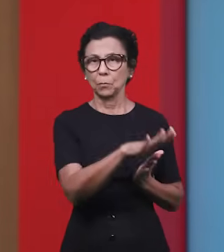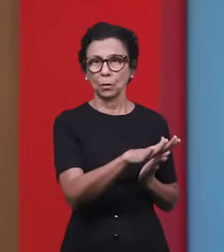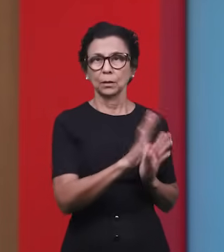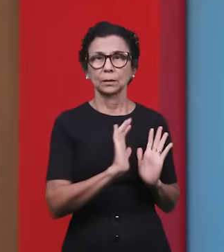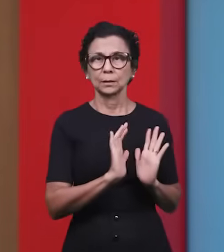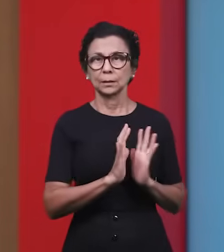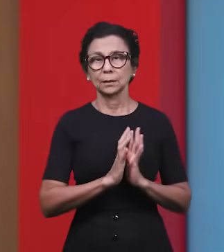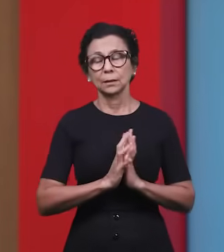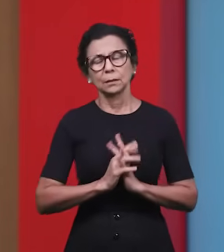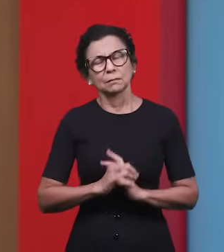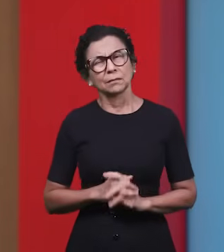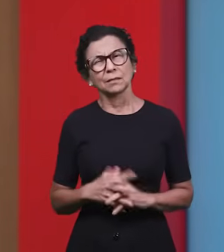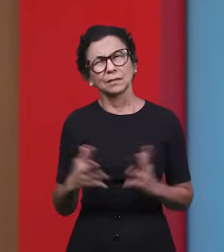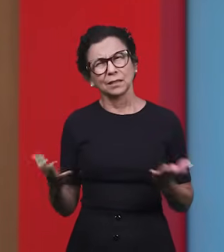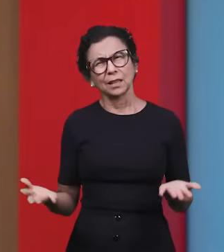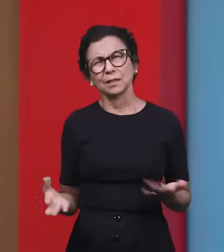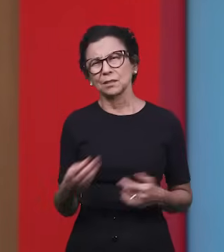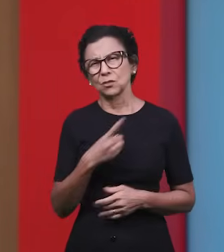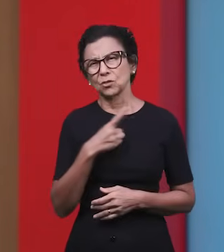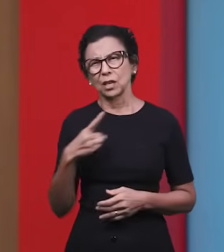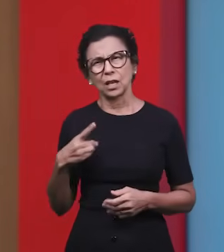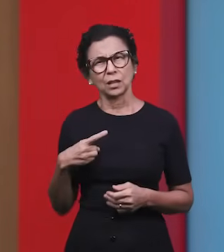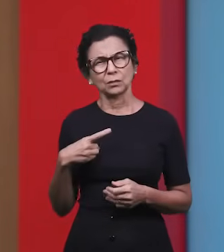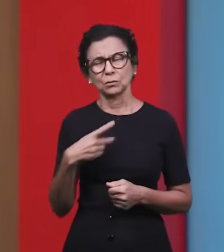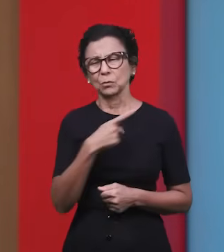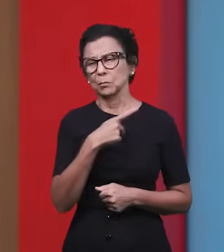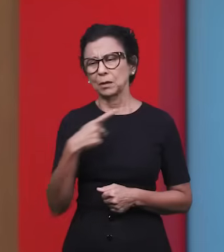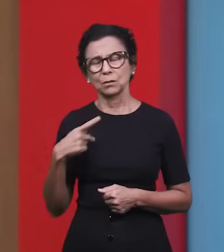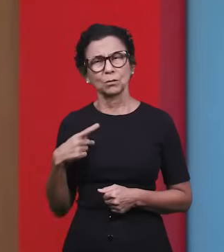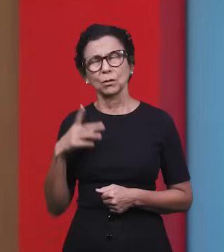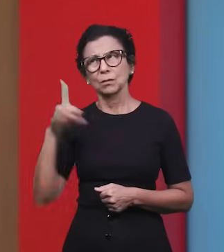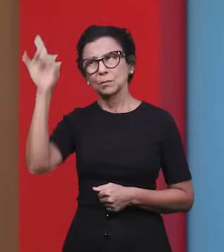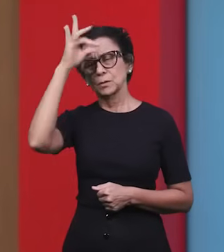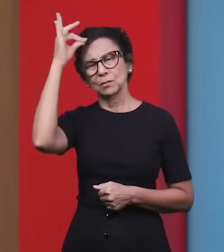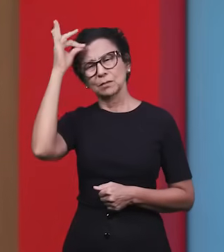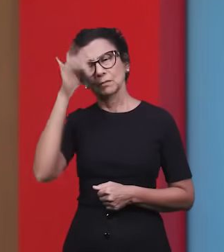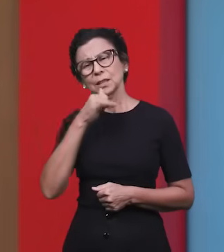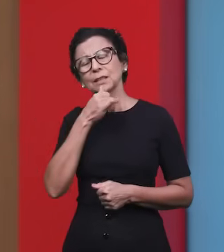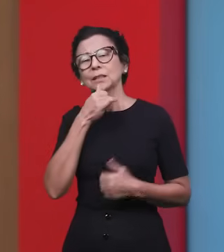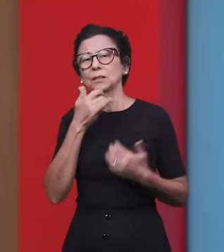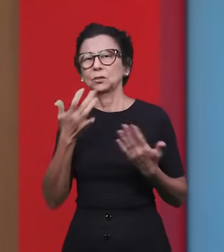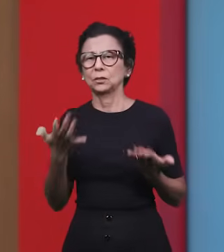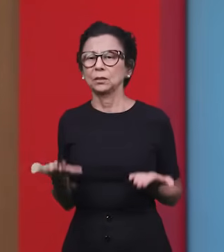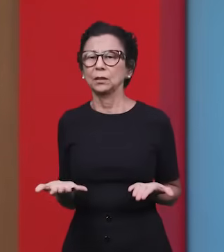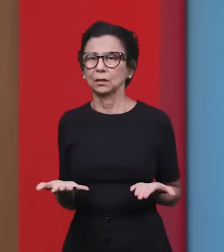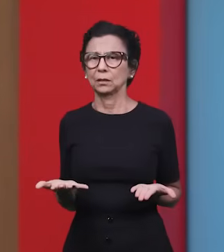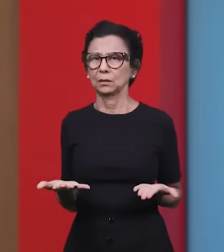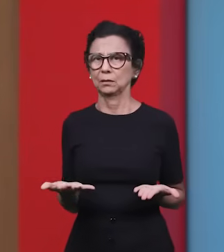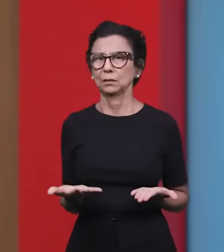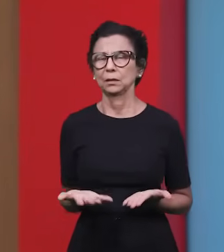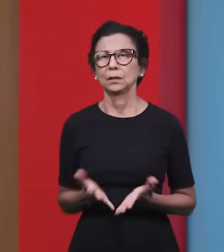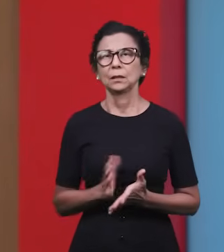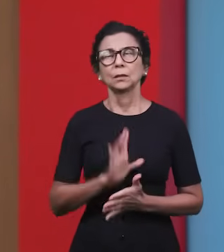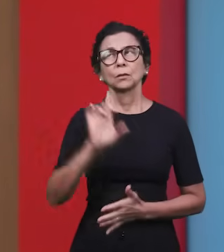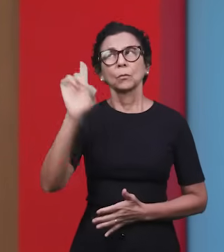Espírito Santo entristece, seja ministério, seja diaconato, seja quem for. Então, o Senhor opera